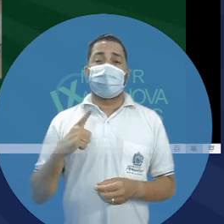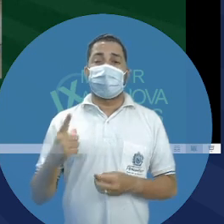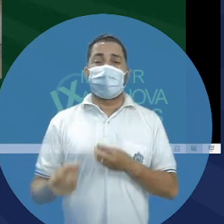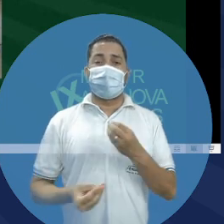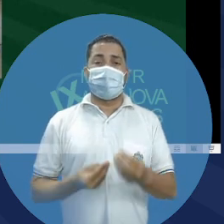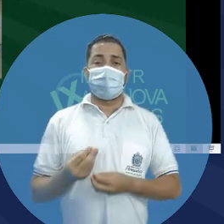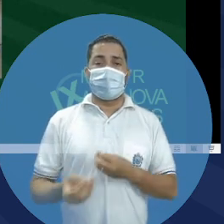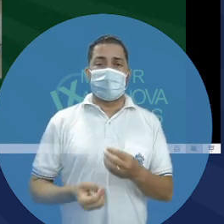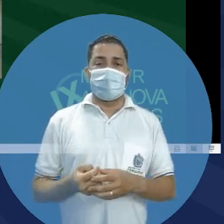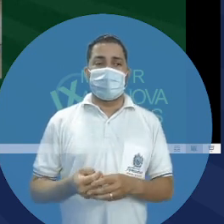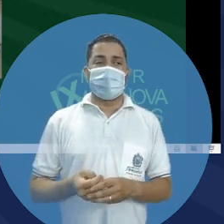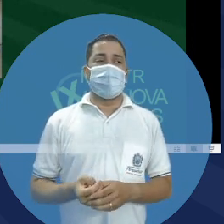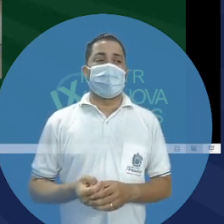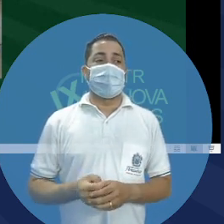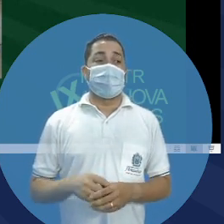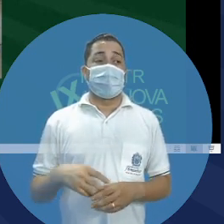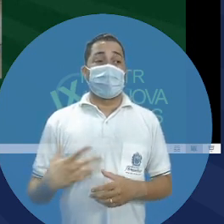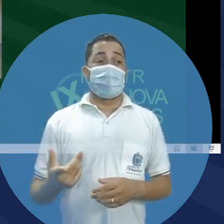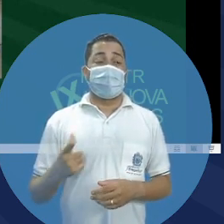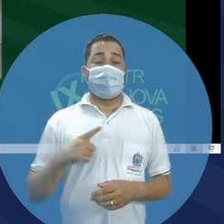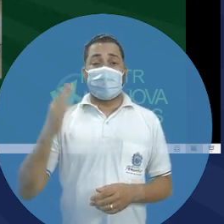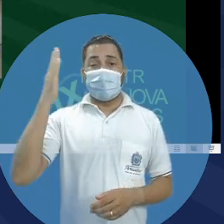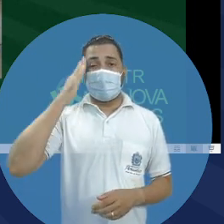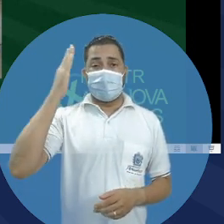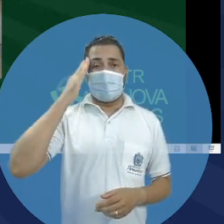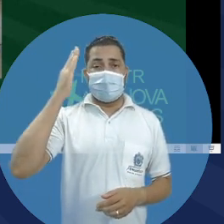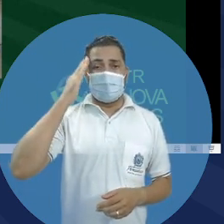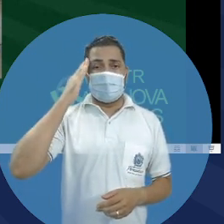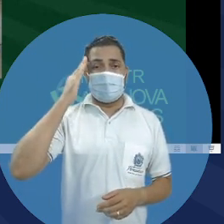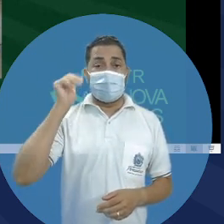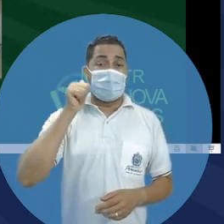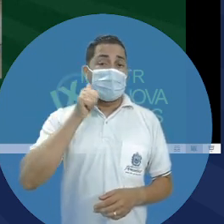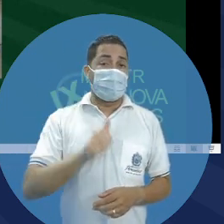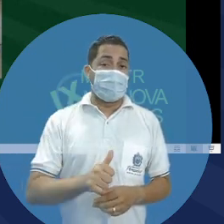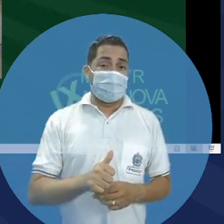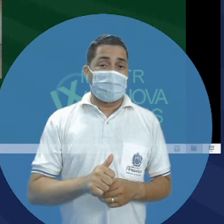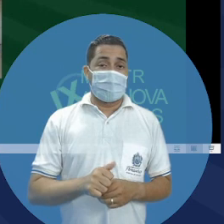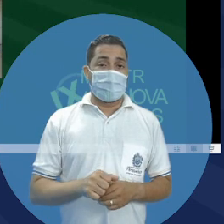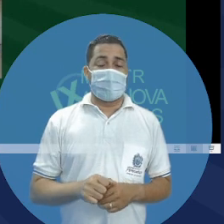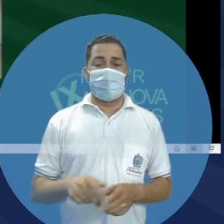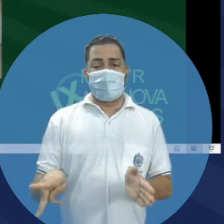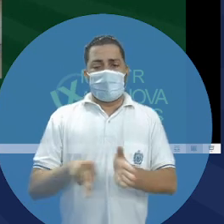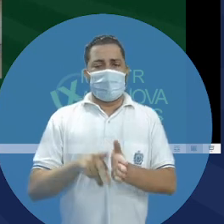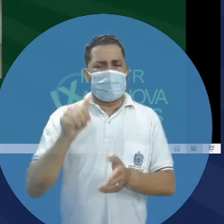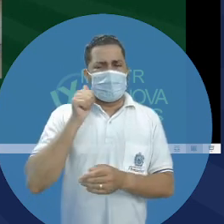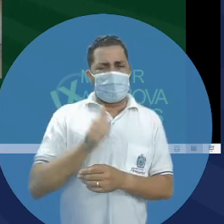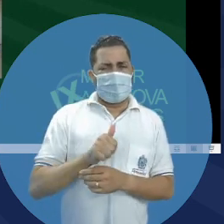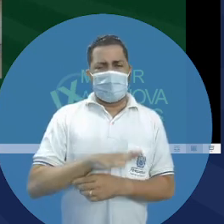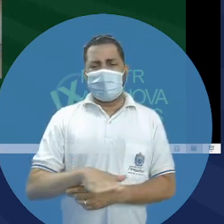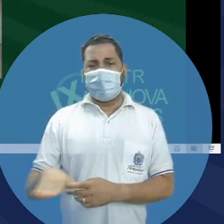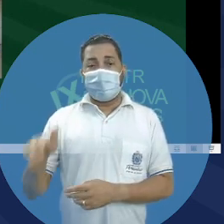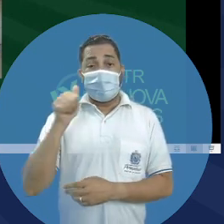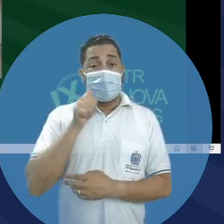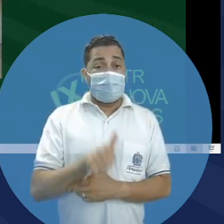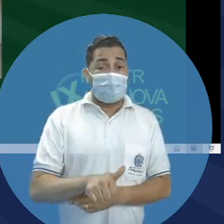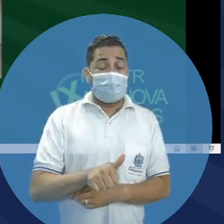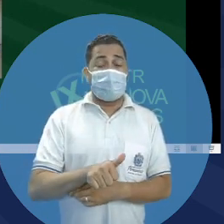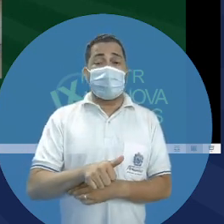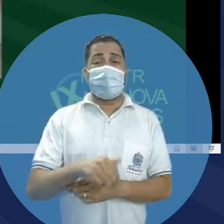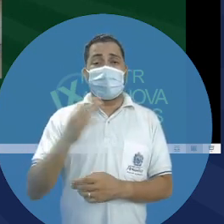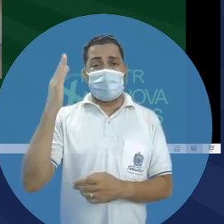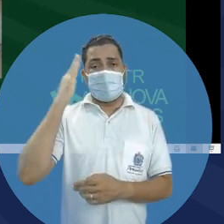machista, elas entendem que a mulher, as próprias mulheres, as próprias meninas entendem que as mulheres elas